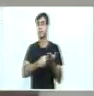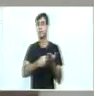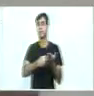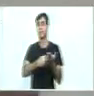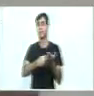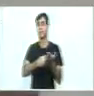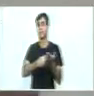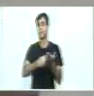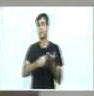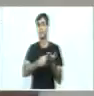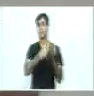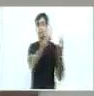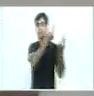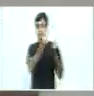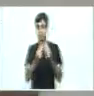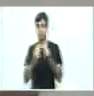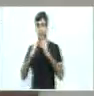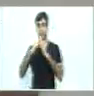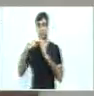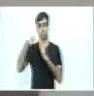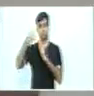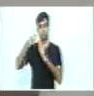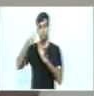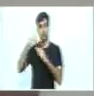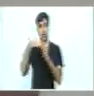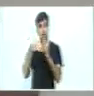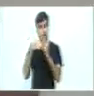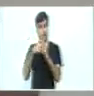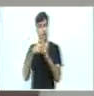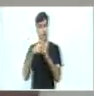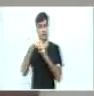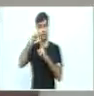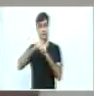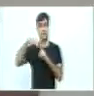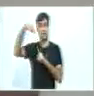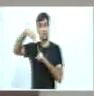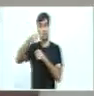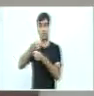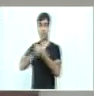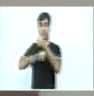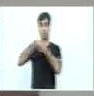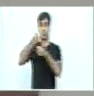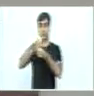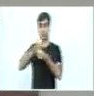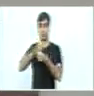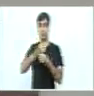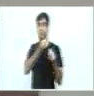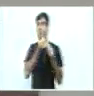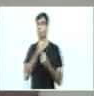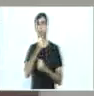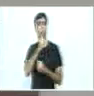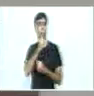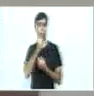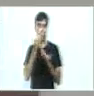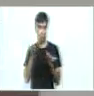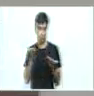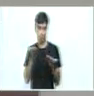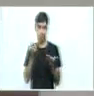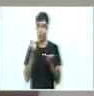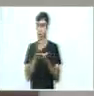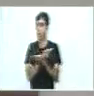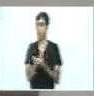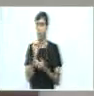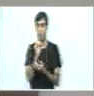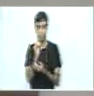salários para a Câmara Municipal até novembro do ano passado. Isso não aconteceu. Esse plano de